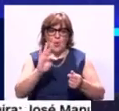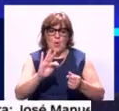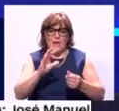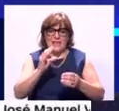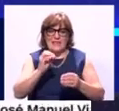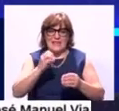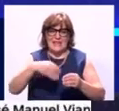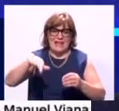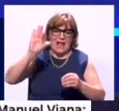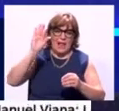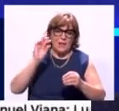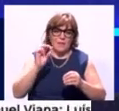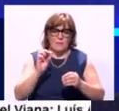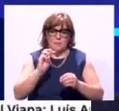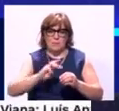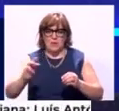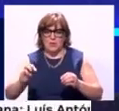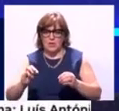entrada.